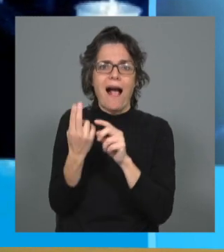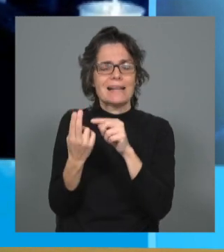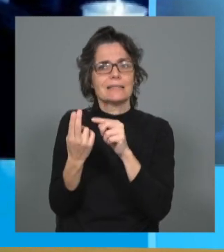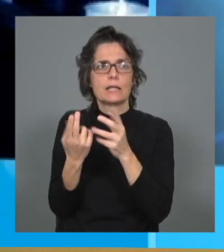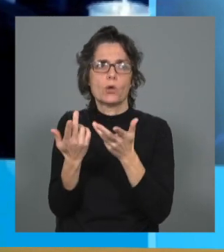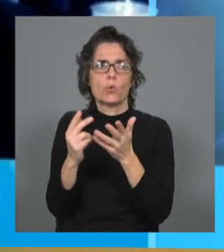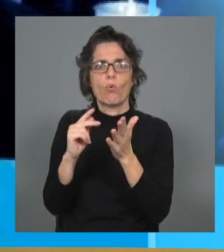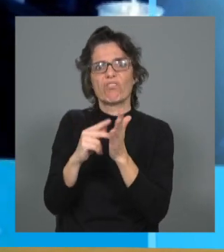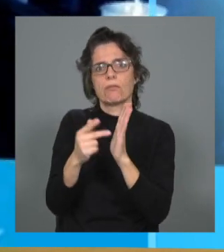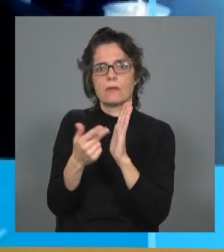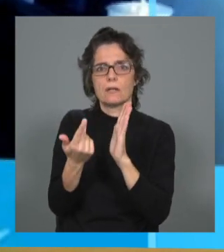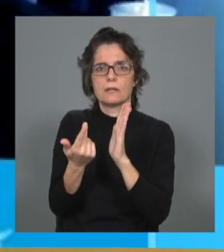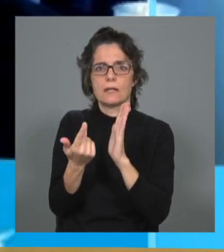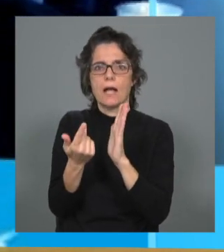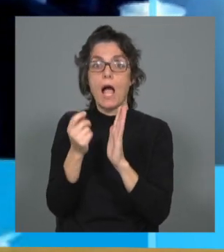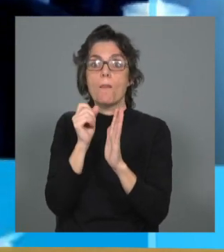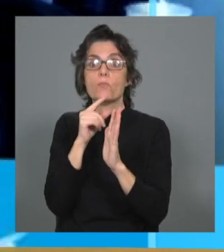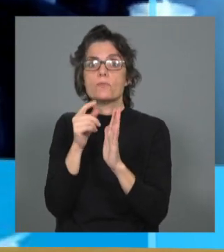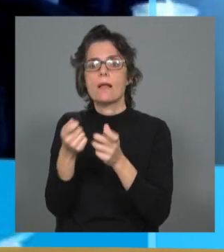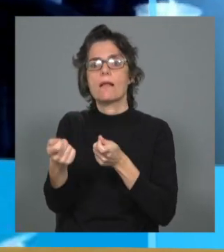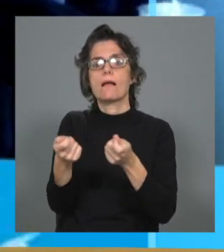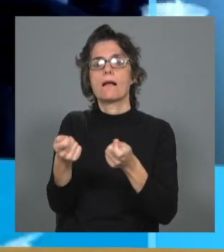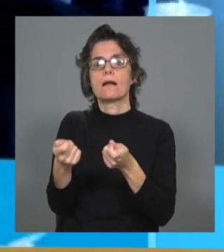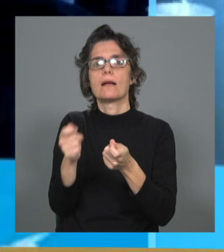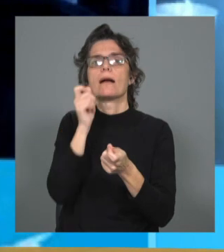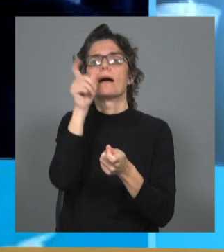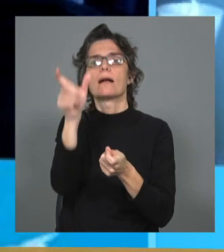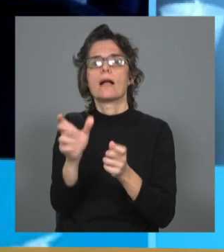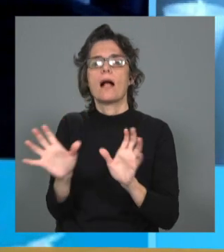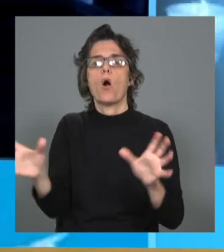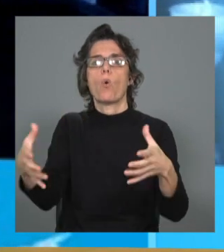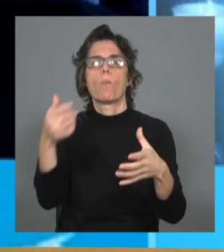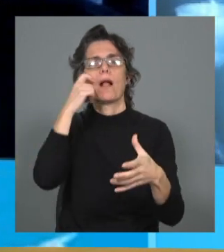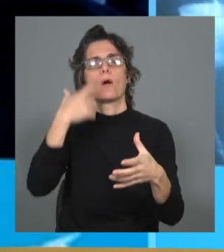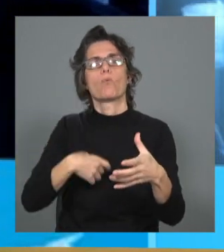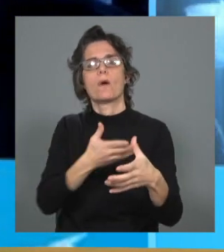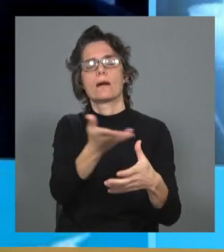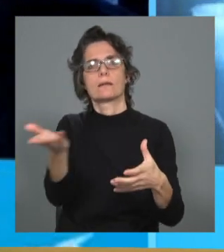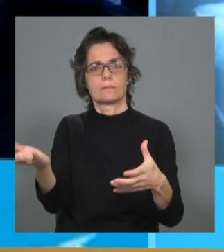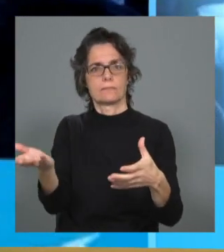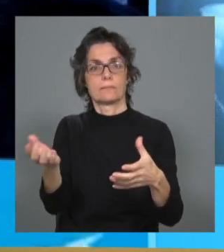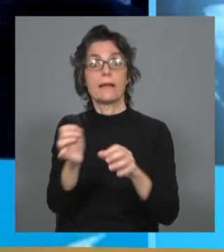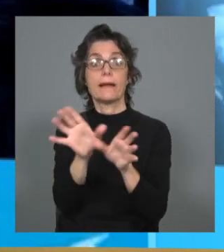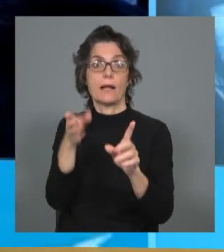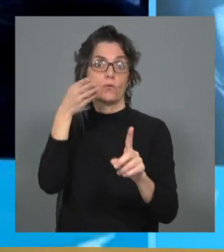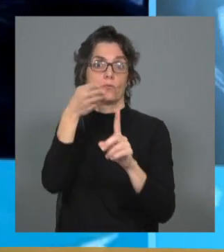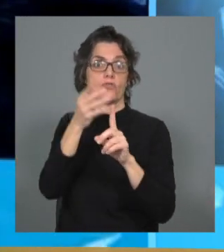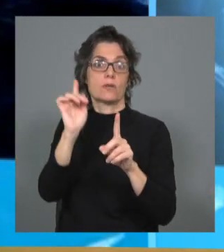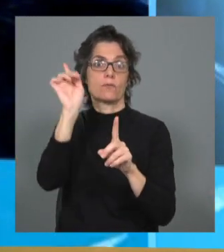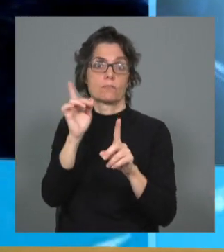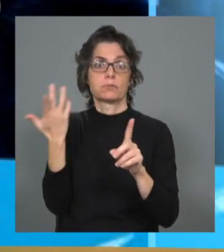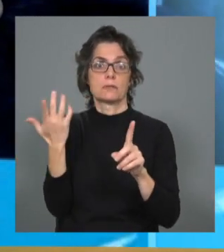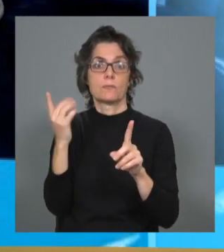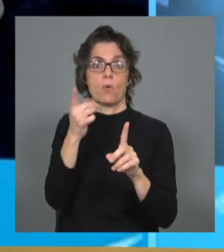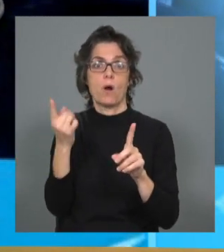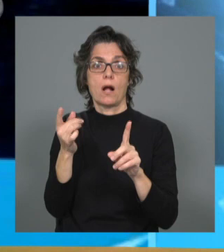técnica ou arte de gerir a comunidade humana, evidentemente tem que acautelar o bem público. A parte